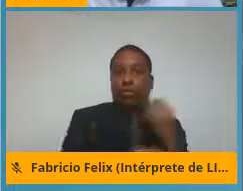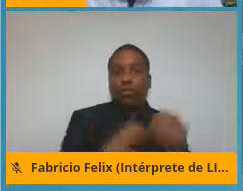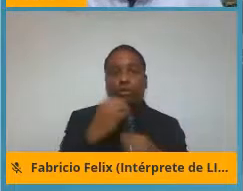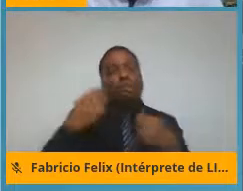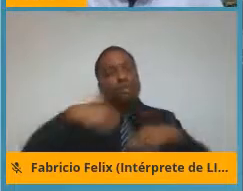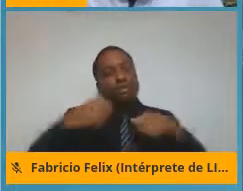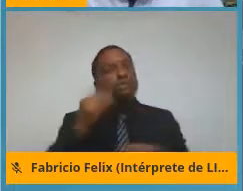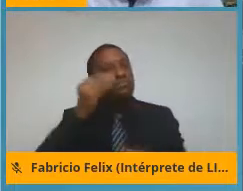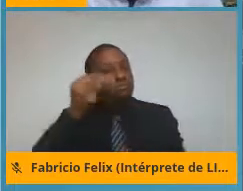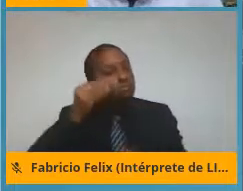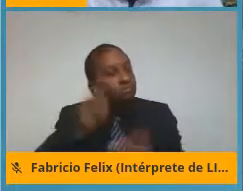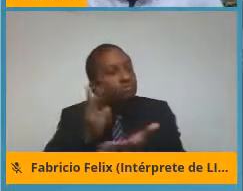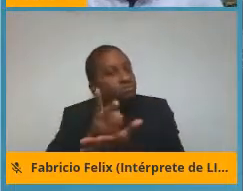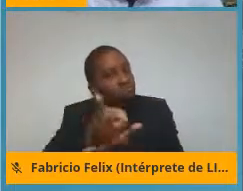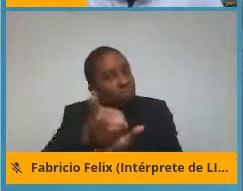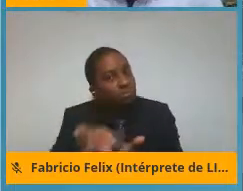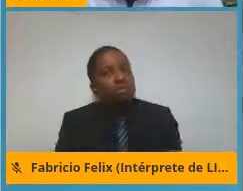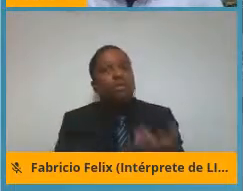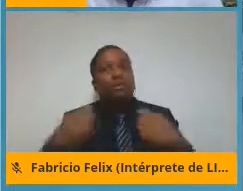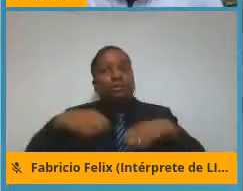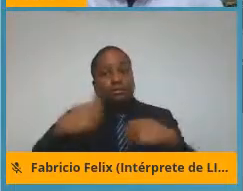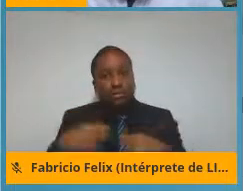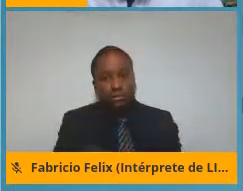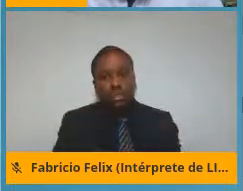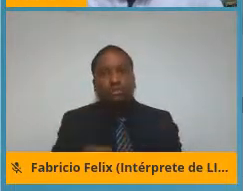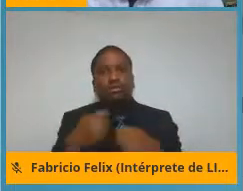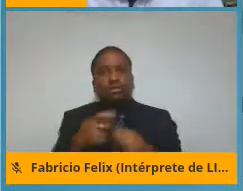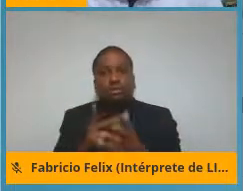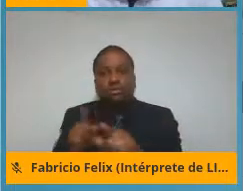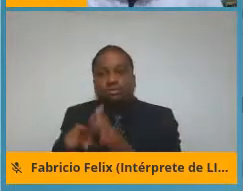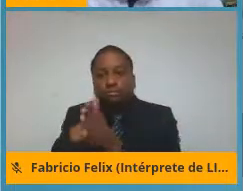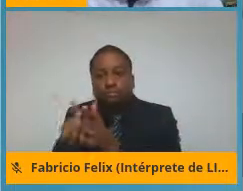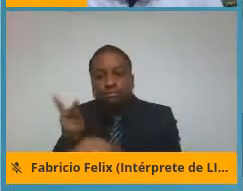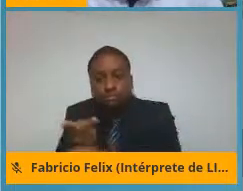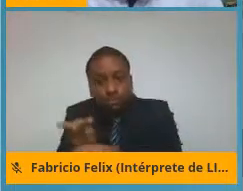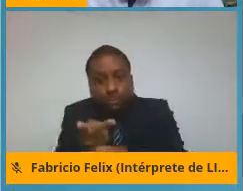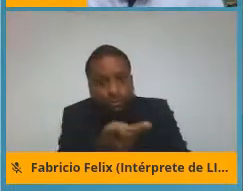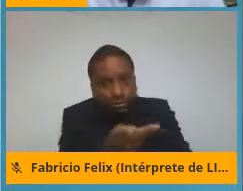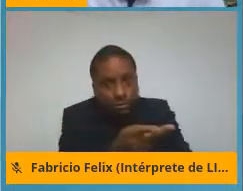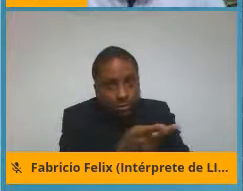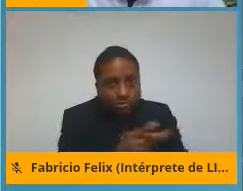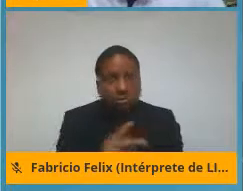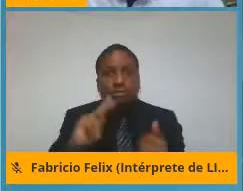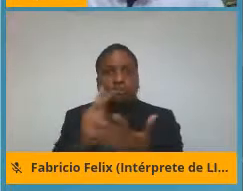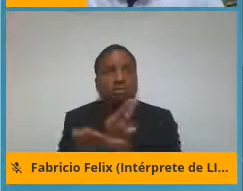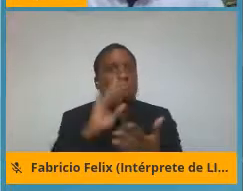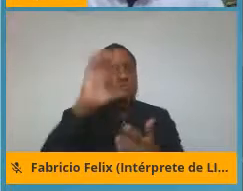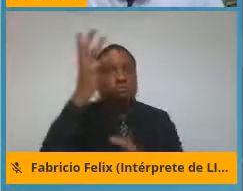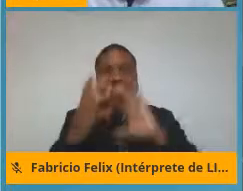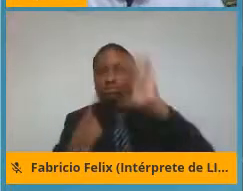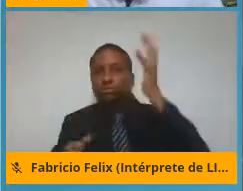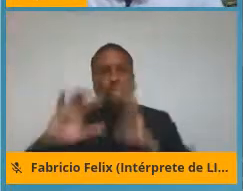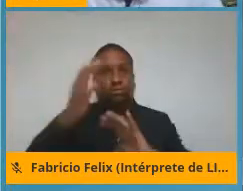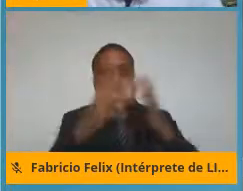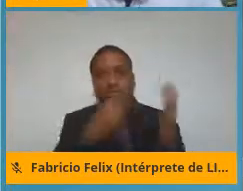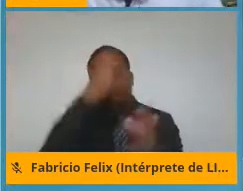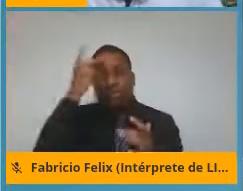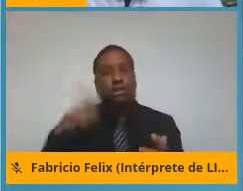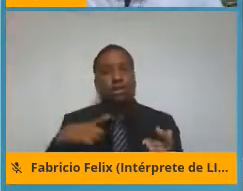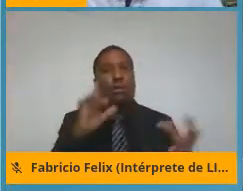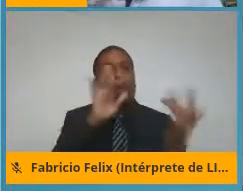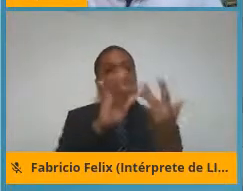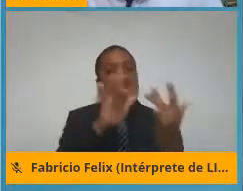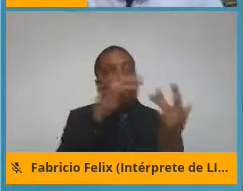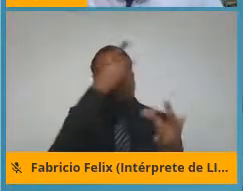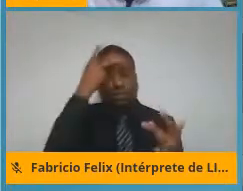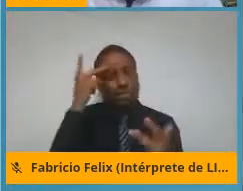testando, a gente tem que estar rastreando os casos, os contactantes das pessoas que tiveram contato com quem foi